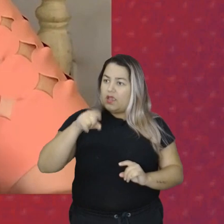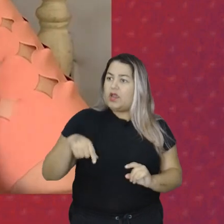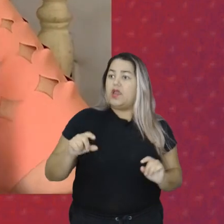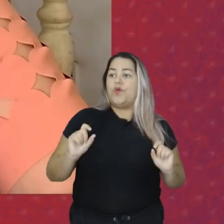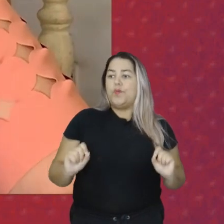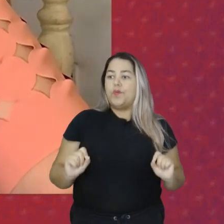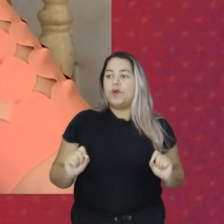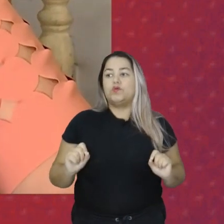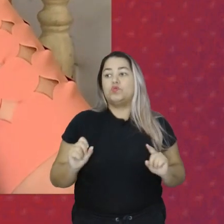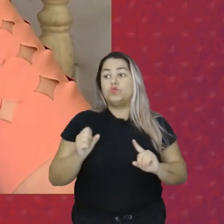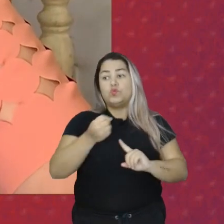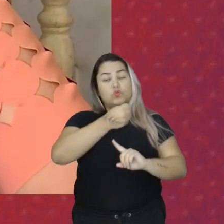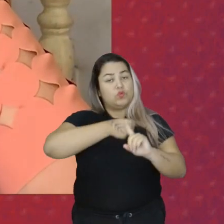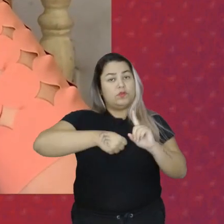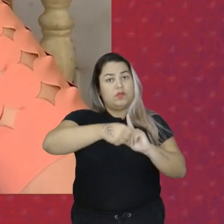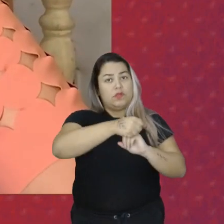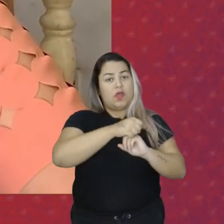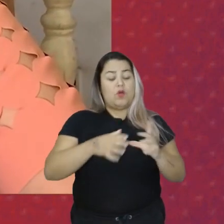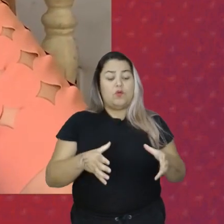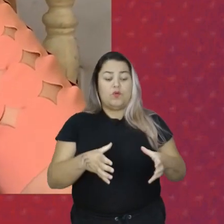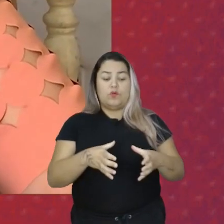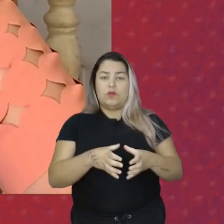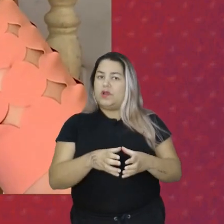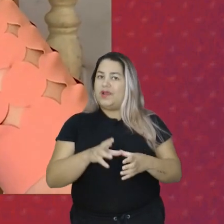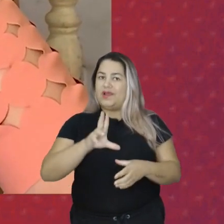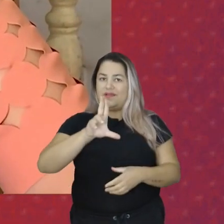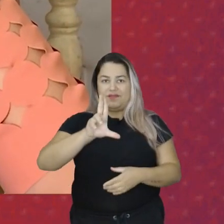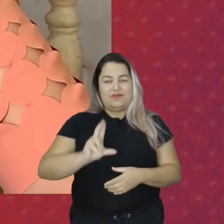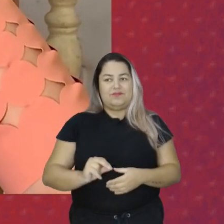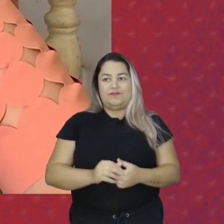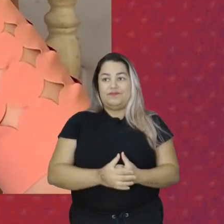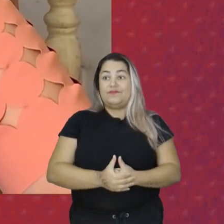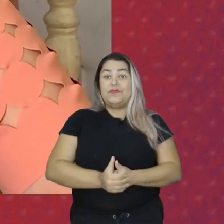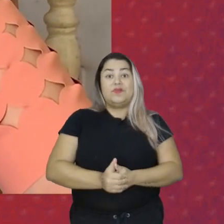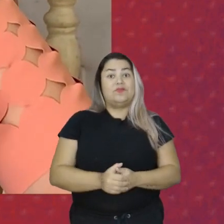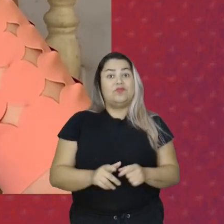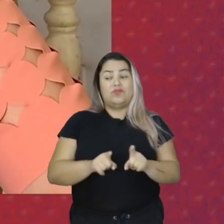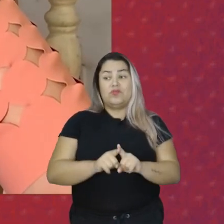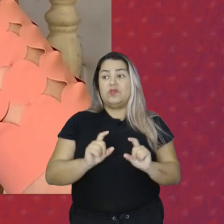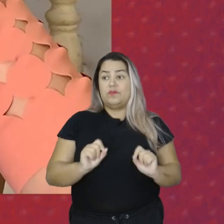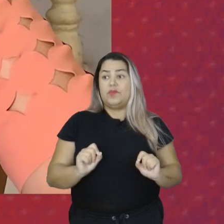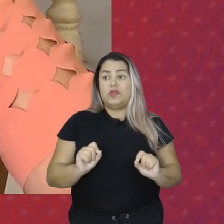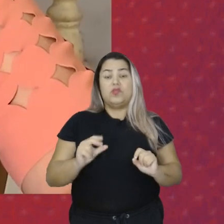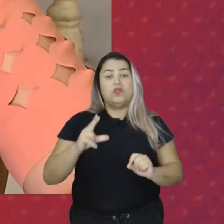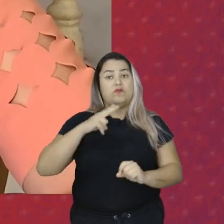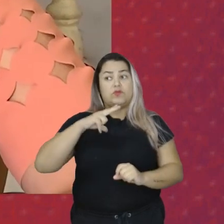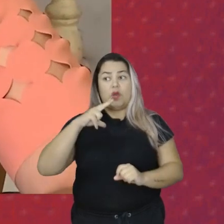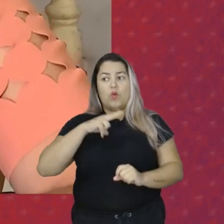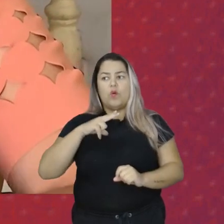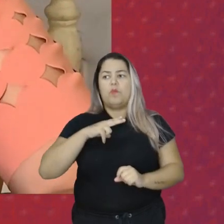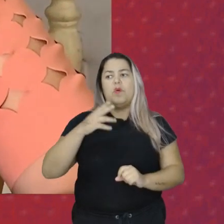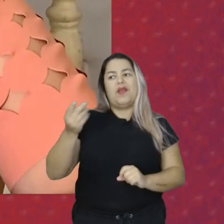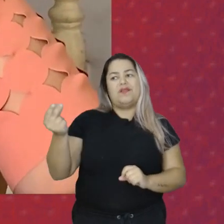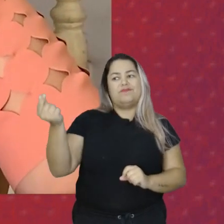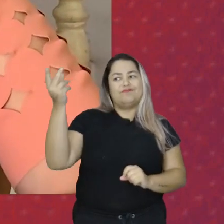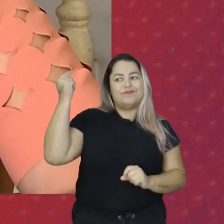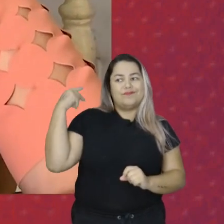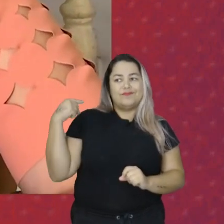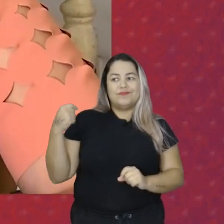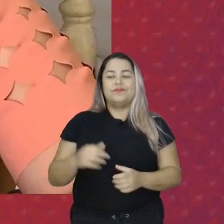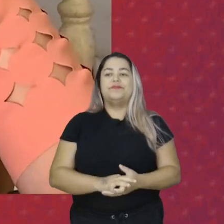questão social, coletiva, e não uma questão de âmbito individual, como era tratada